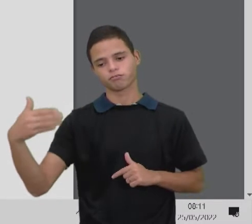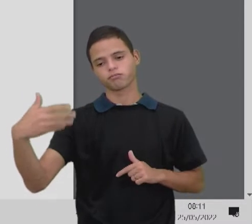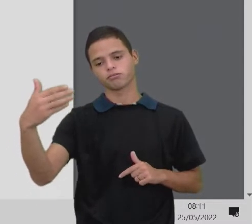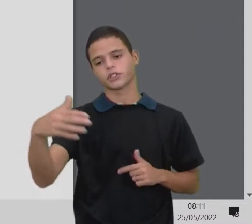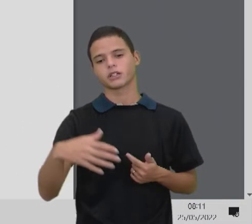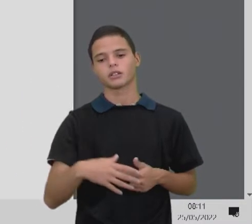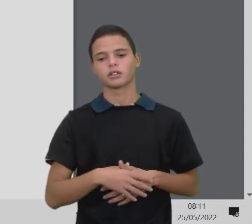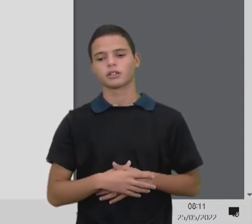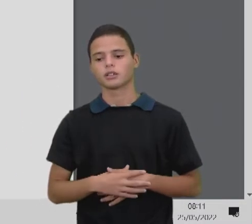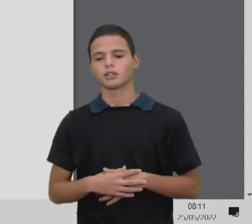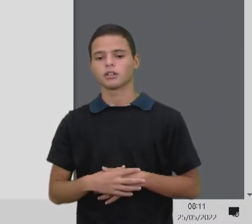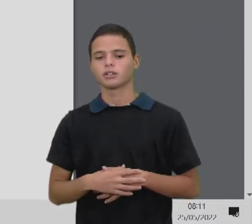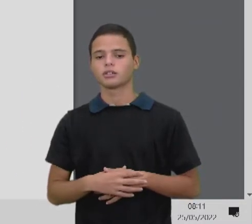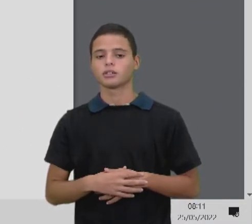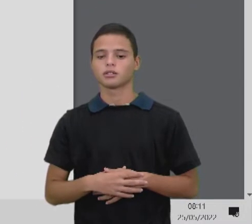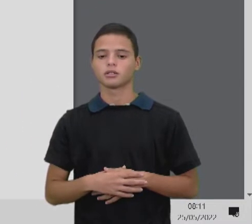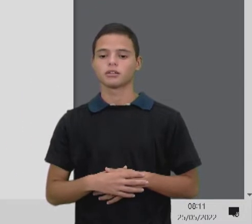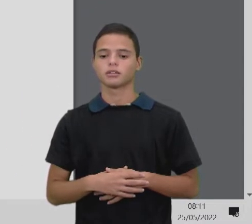né?